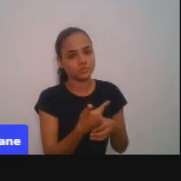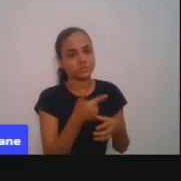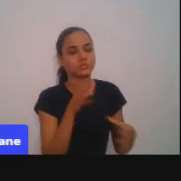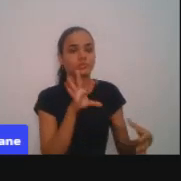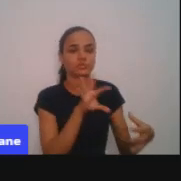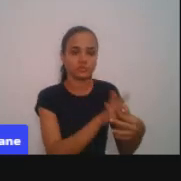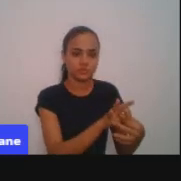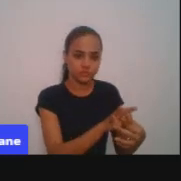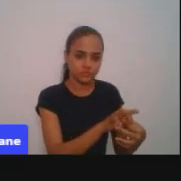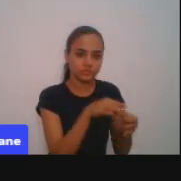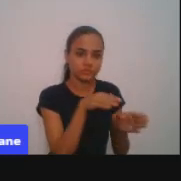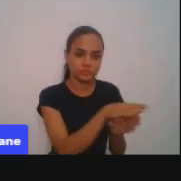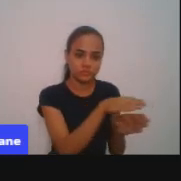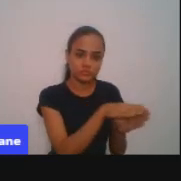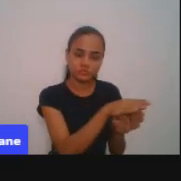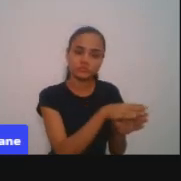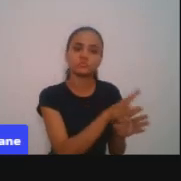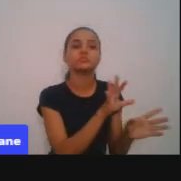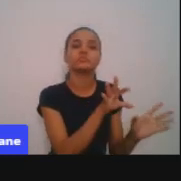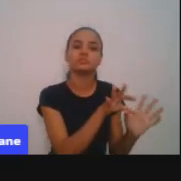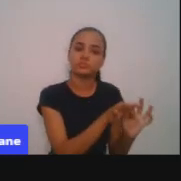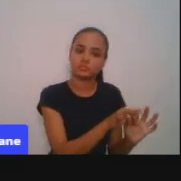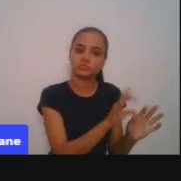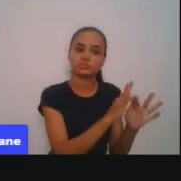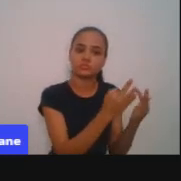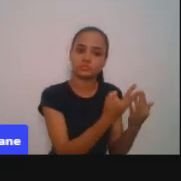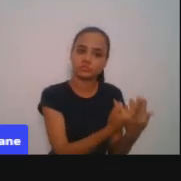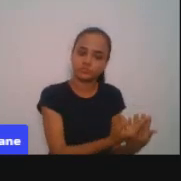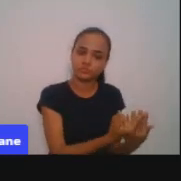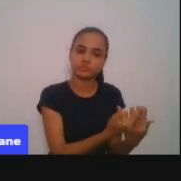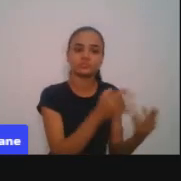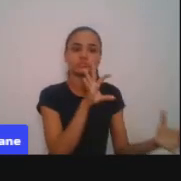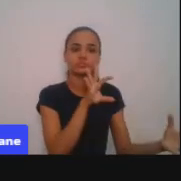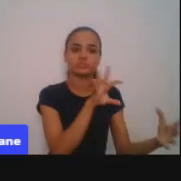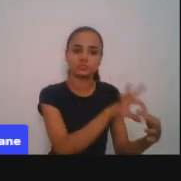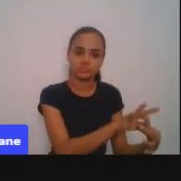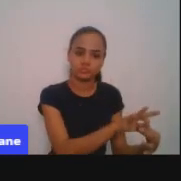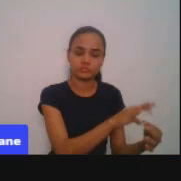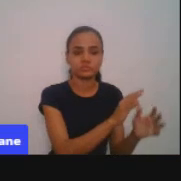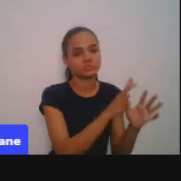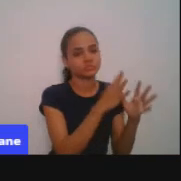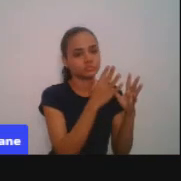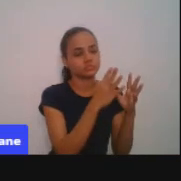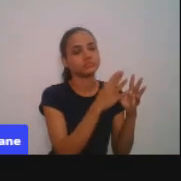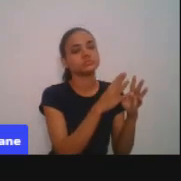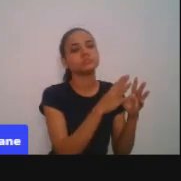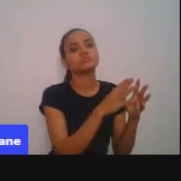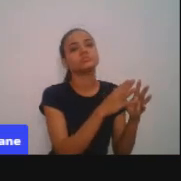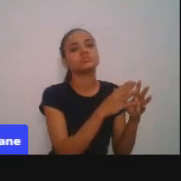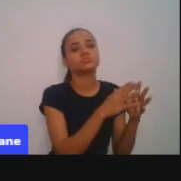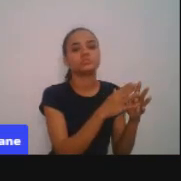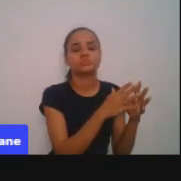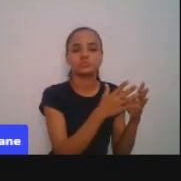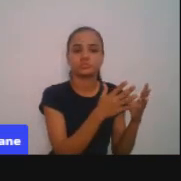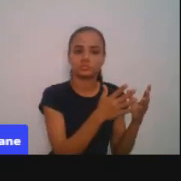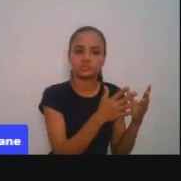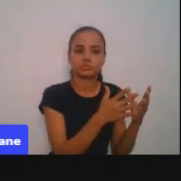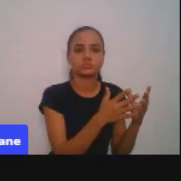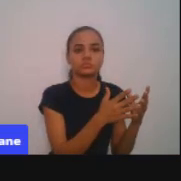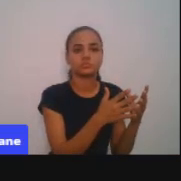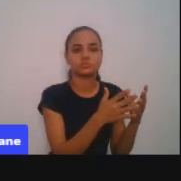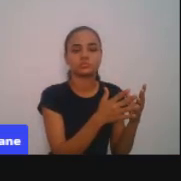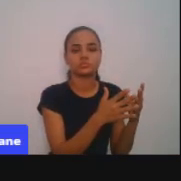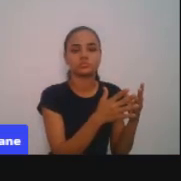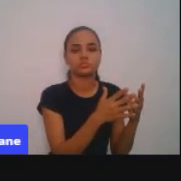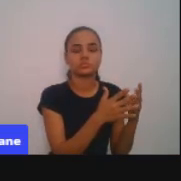crianças, cria um vínculo com essa família. Então, em 2021, entendemos que essa questão do criar vínculos, ao mesmo tempo que